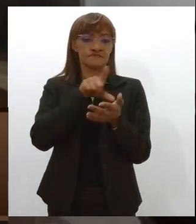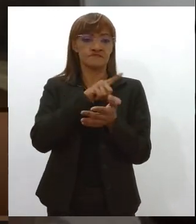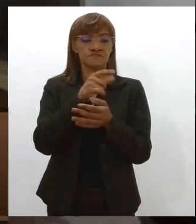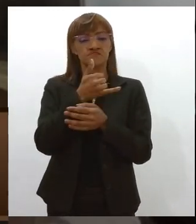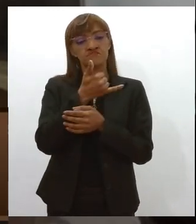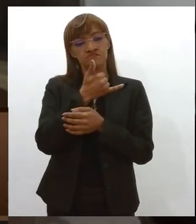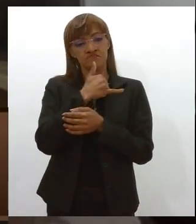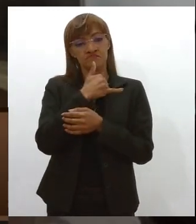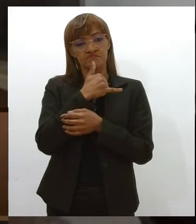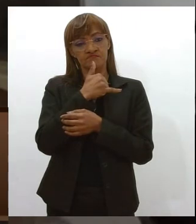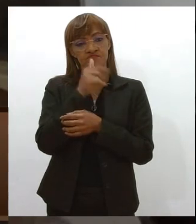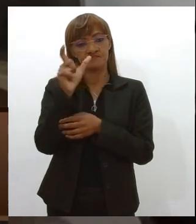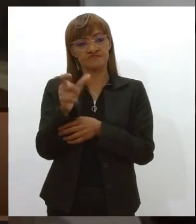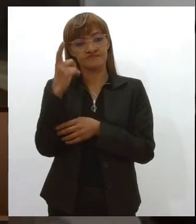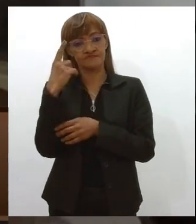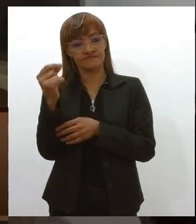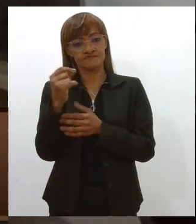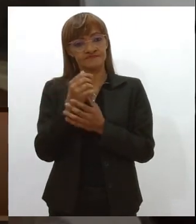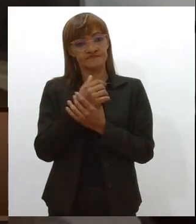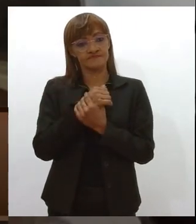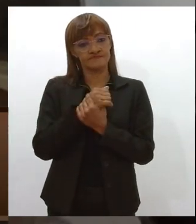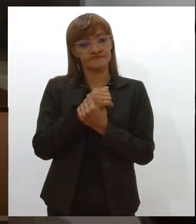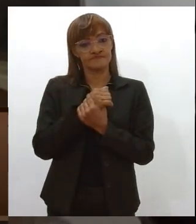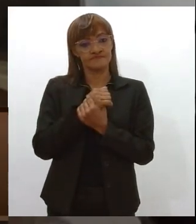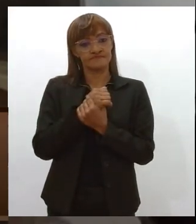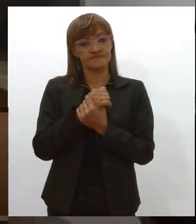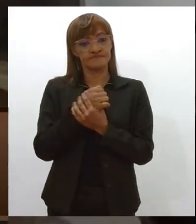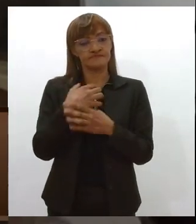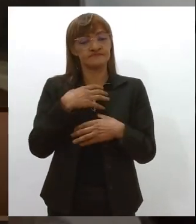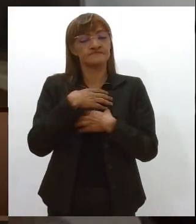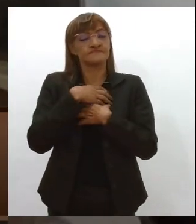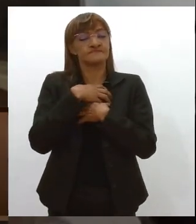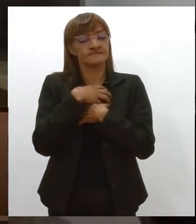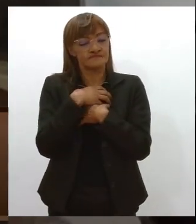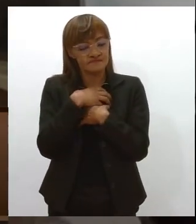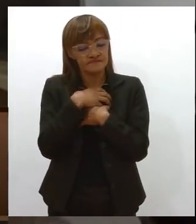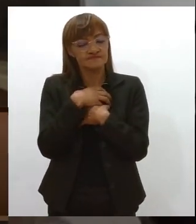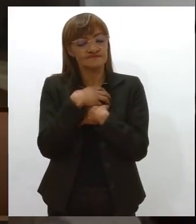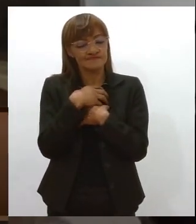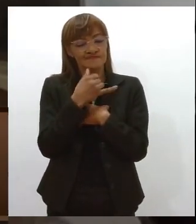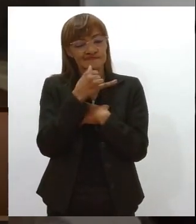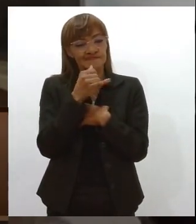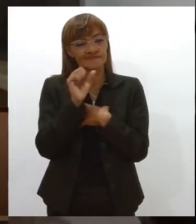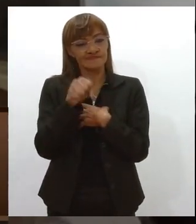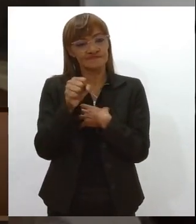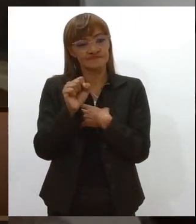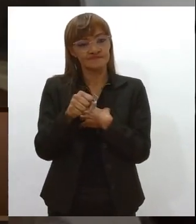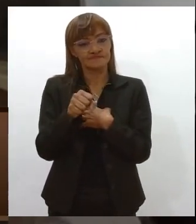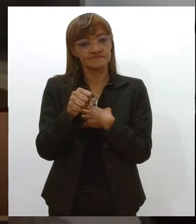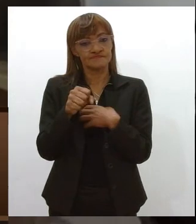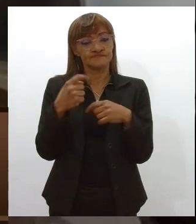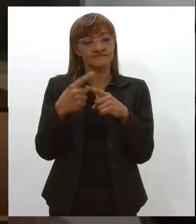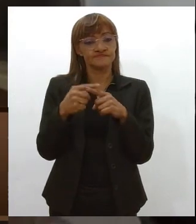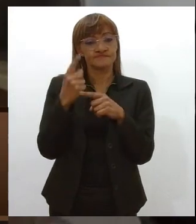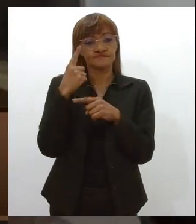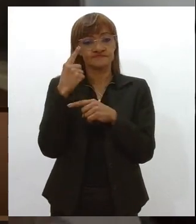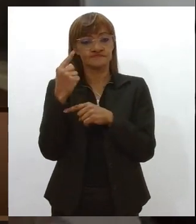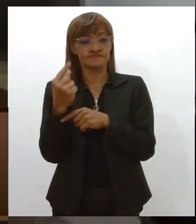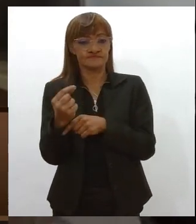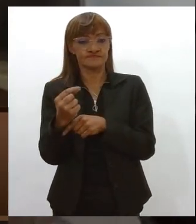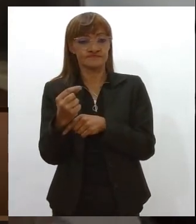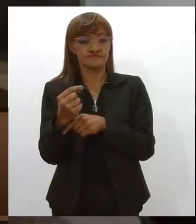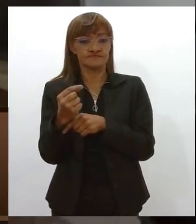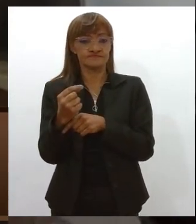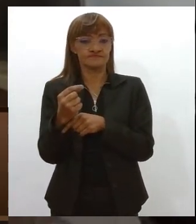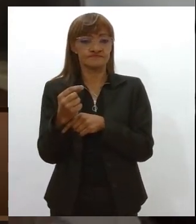saía. Meu coração de mãe dói, dói. Porque você se ausentar de casa, você não fica vendo aqueles pequenos